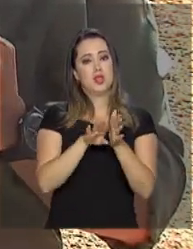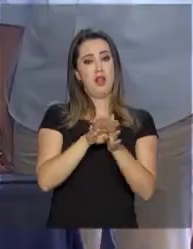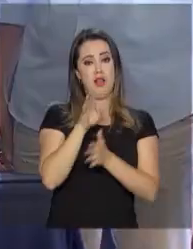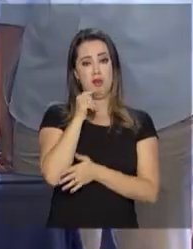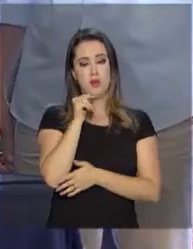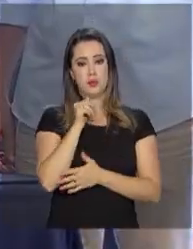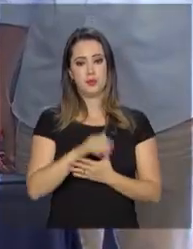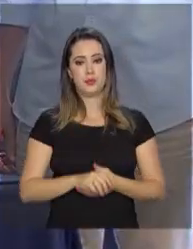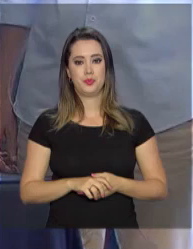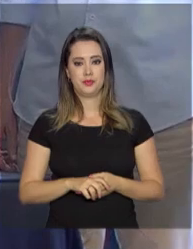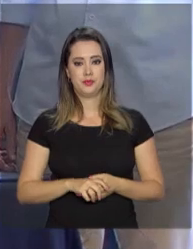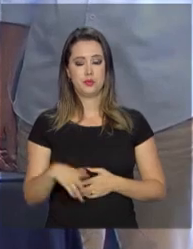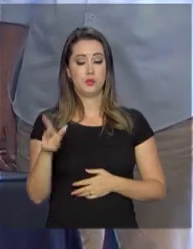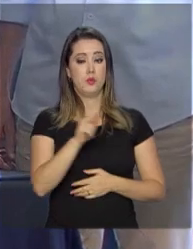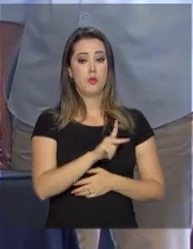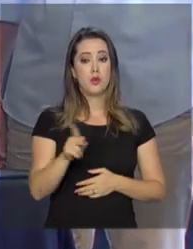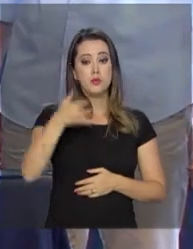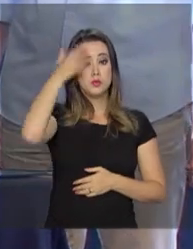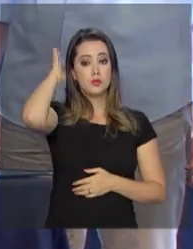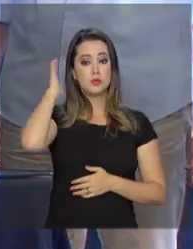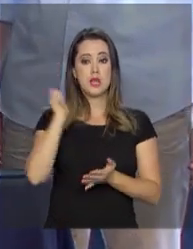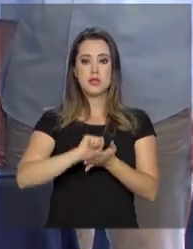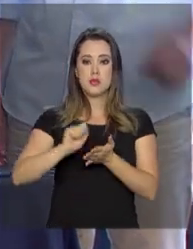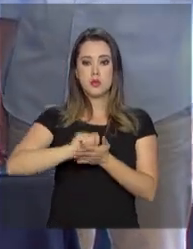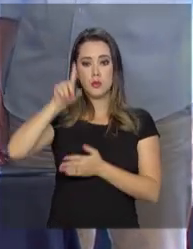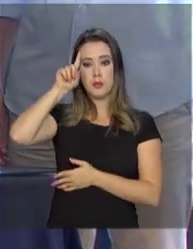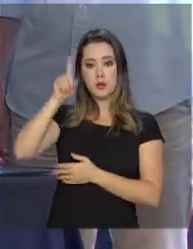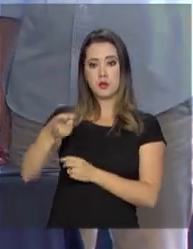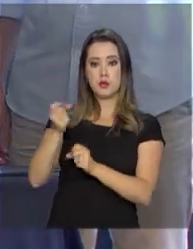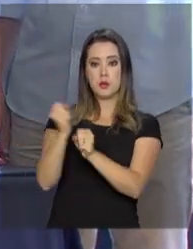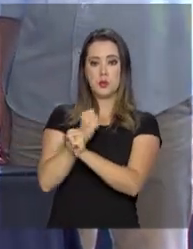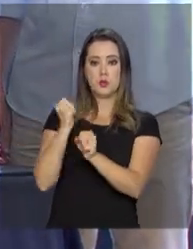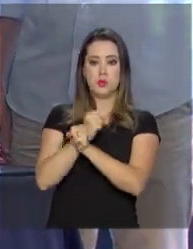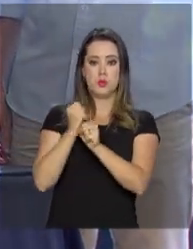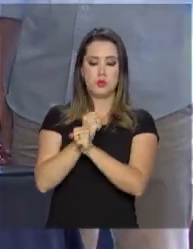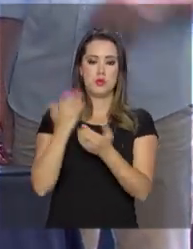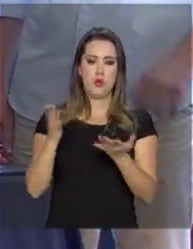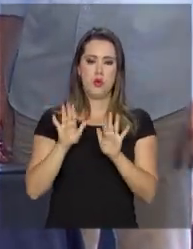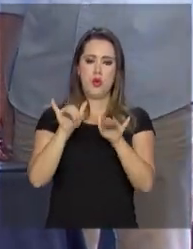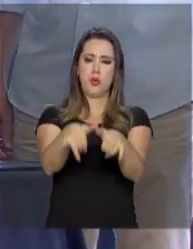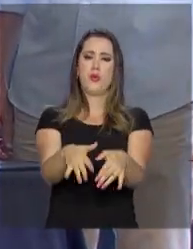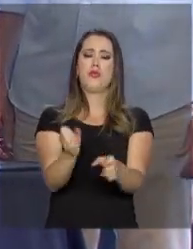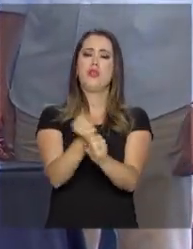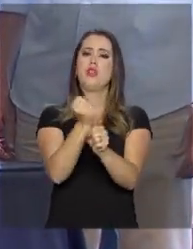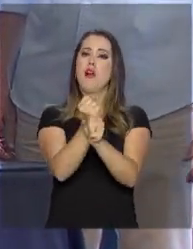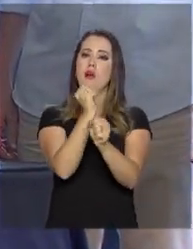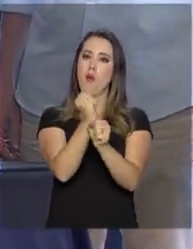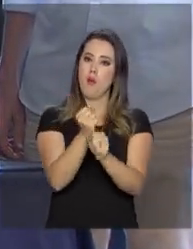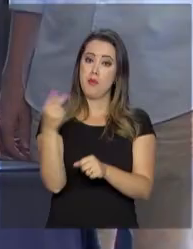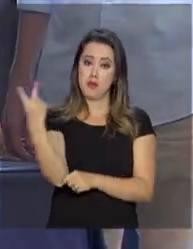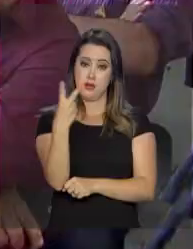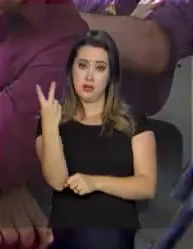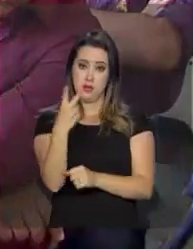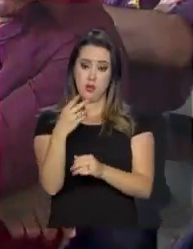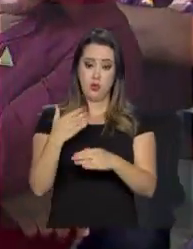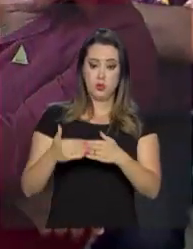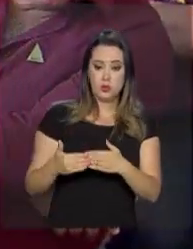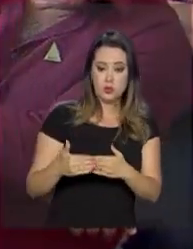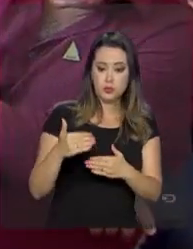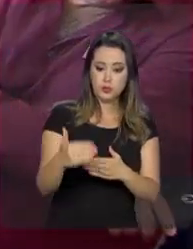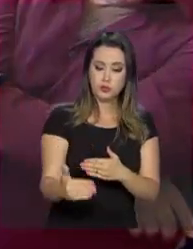beneficiadas. O presidente Michel Temer assinou ordem de serviço para a conclusão dos trabalhos da segunda etapa do projeto. Também